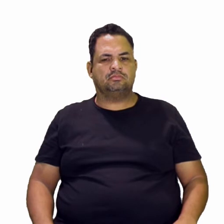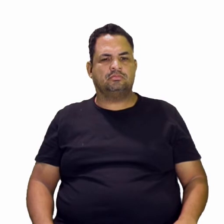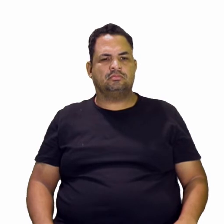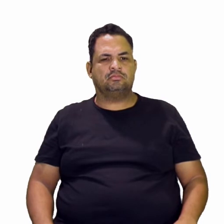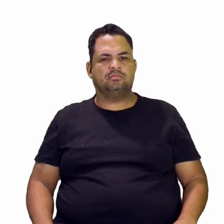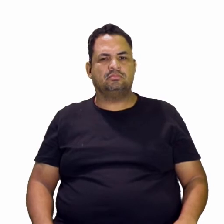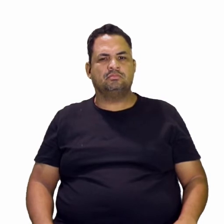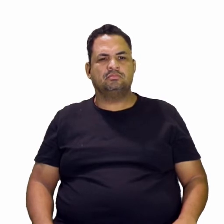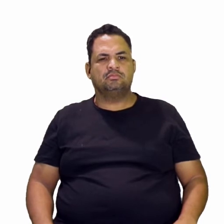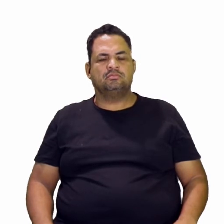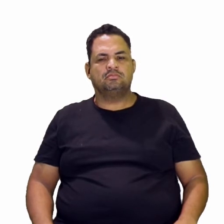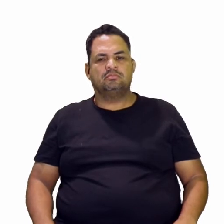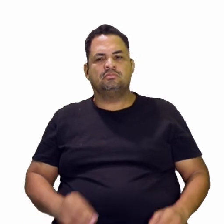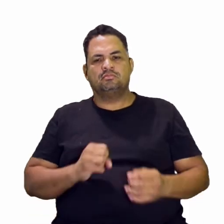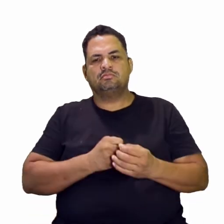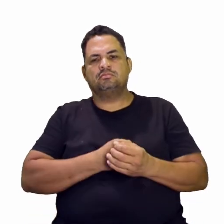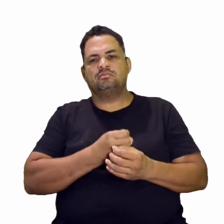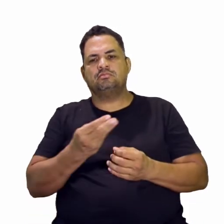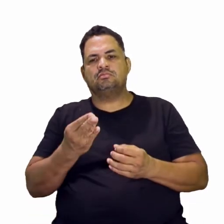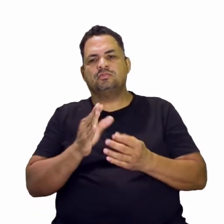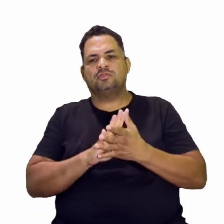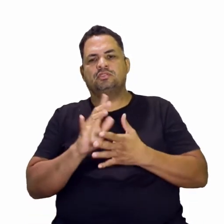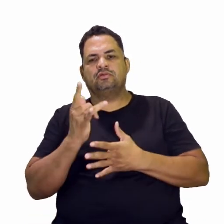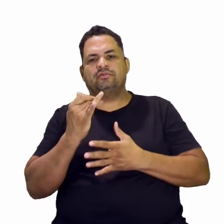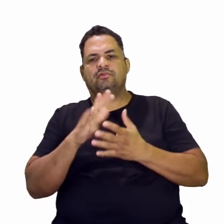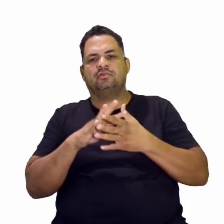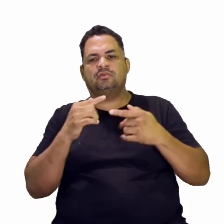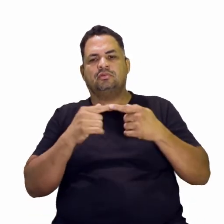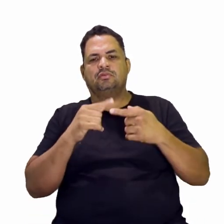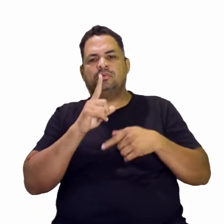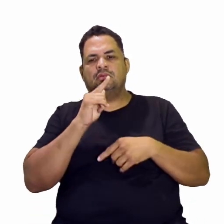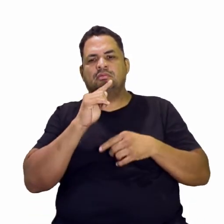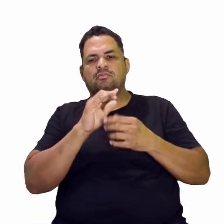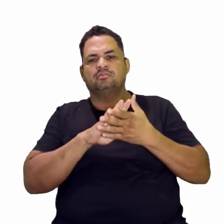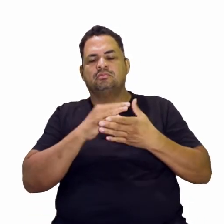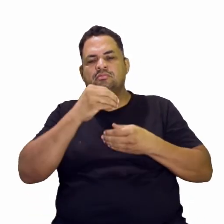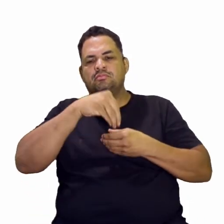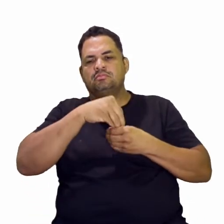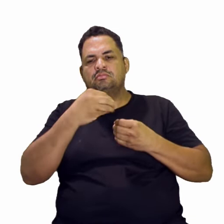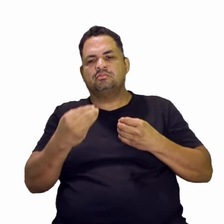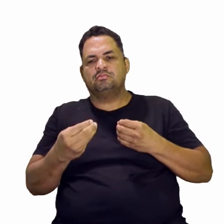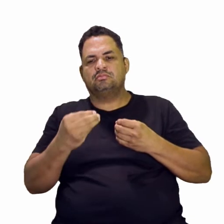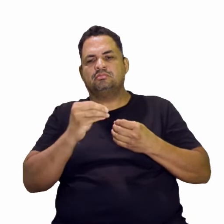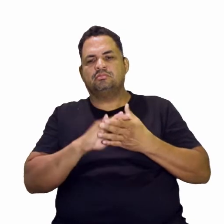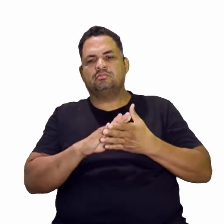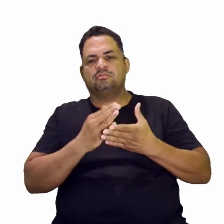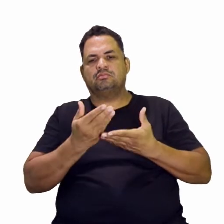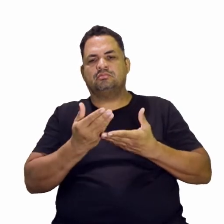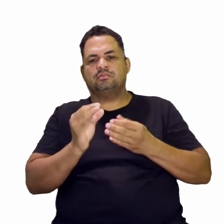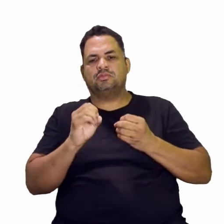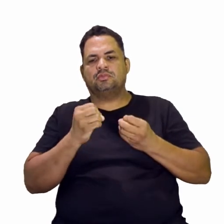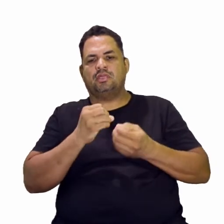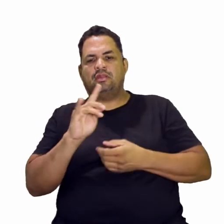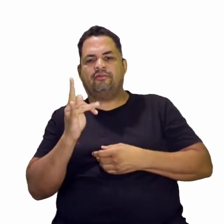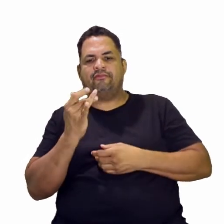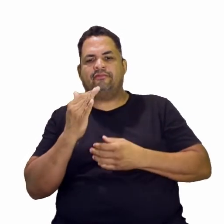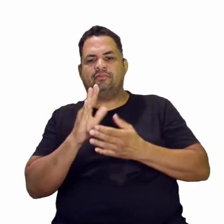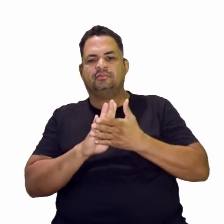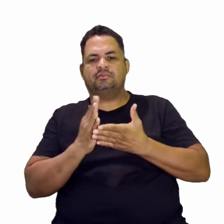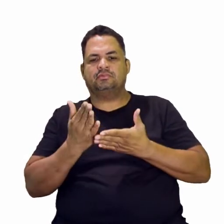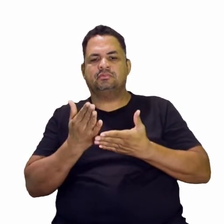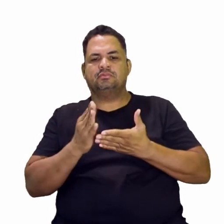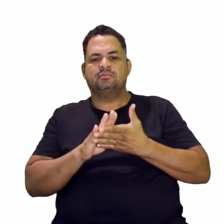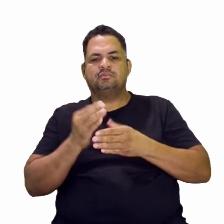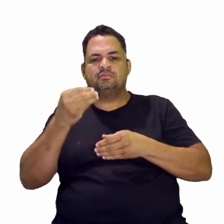saturação. As porções hidrofílicas ficam em contato com a água dos meios interno e externo celular, enquanto as hidrofóbicas